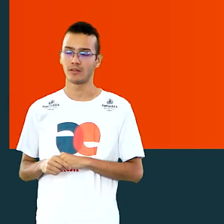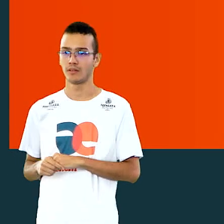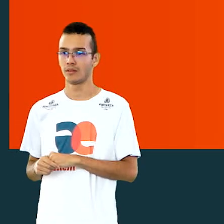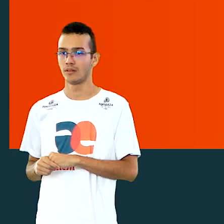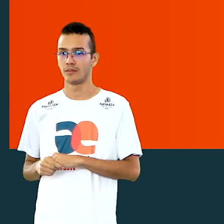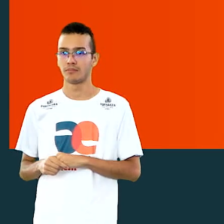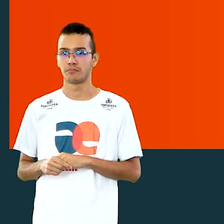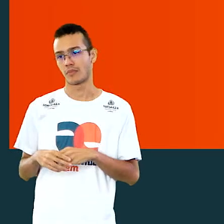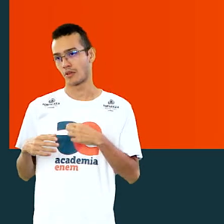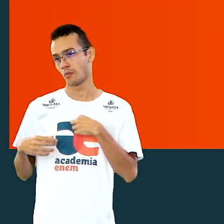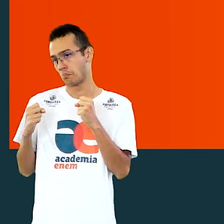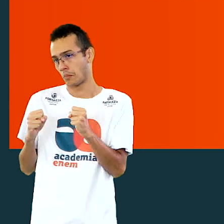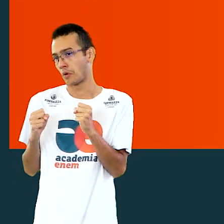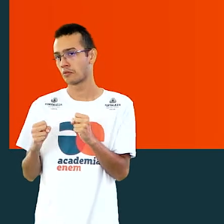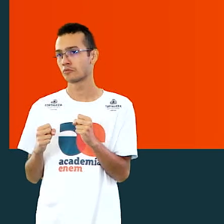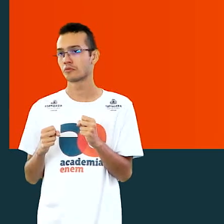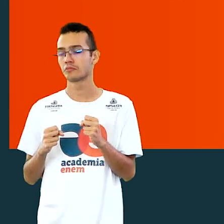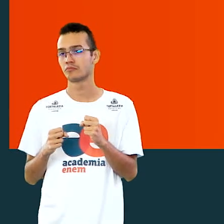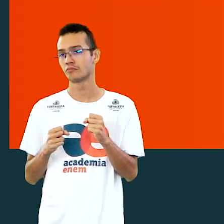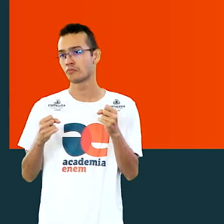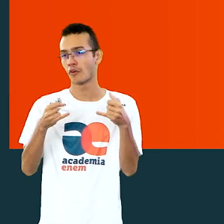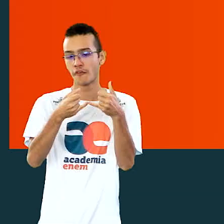diminuo o comprimento do fio,